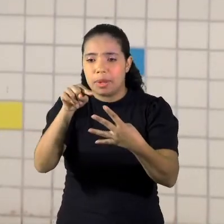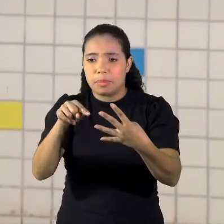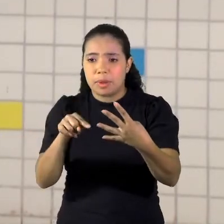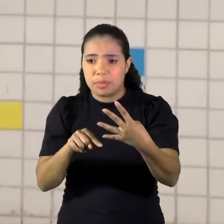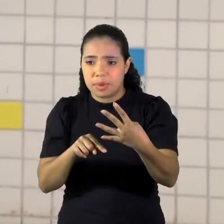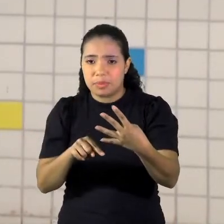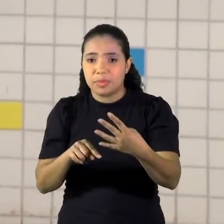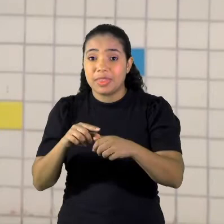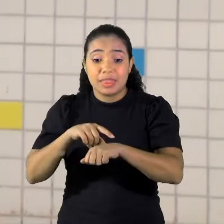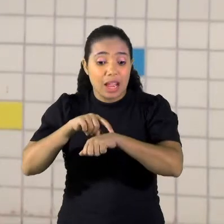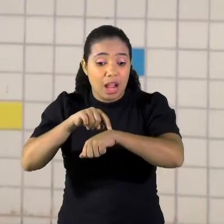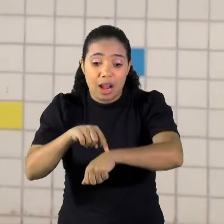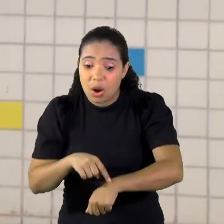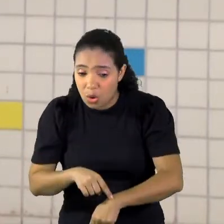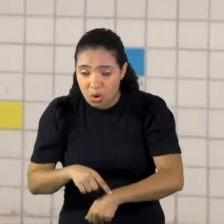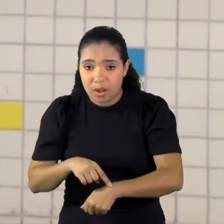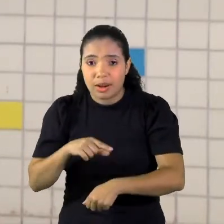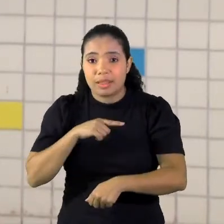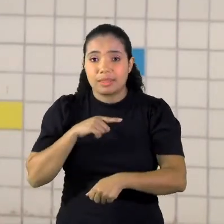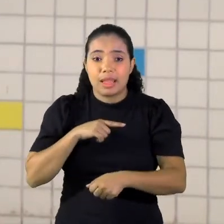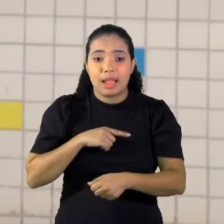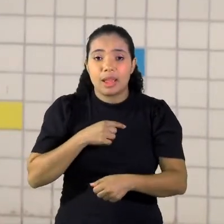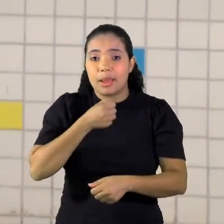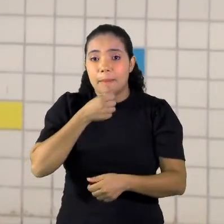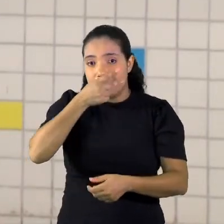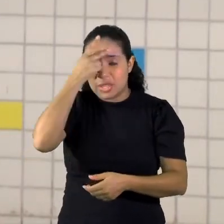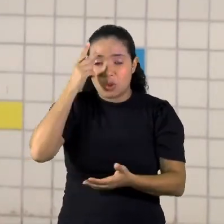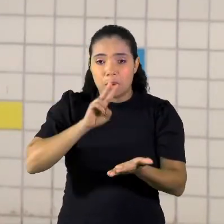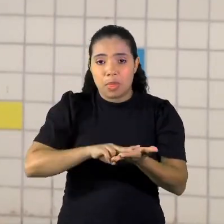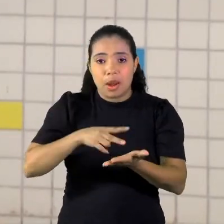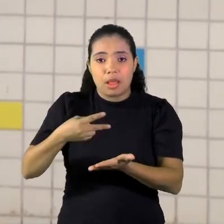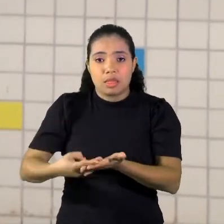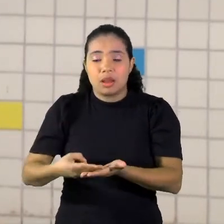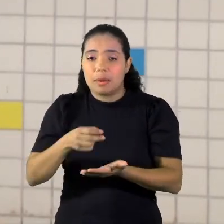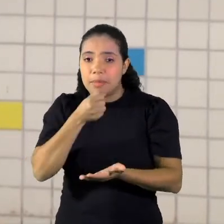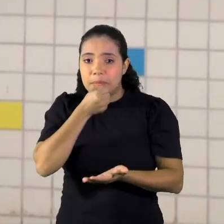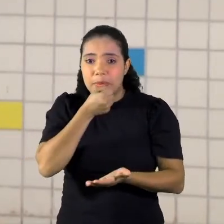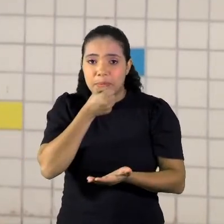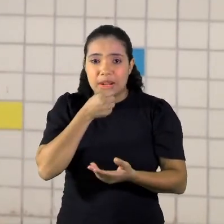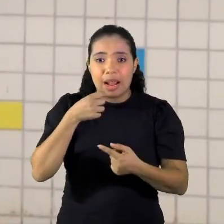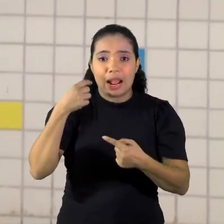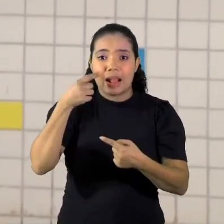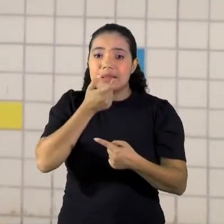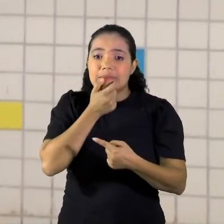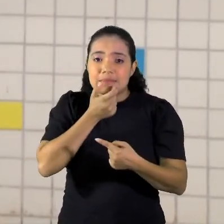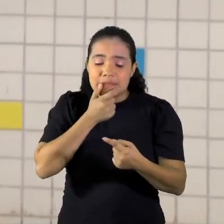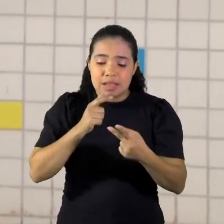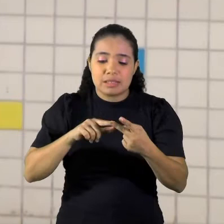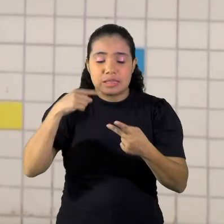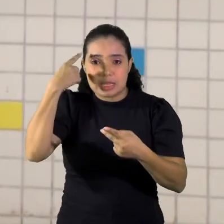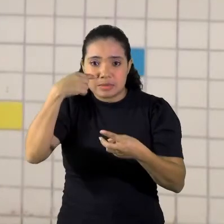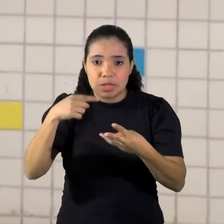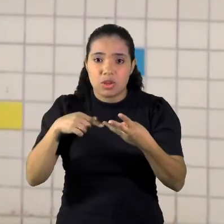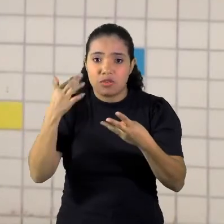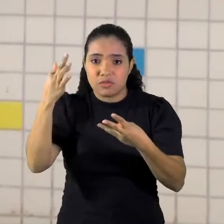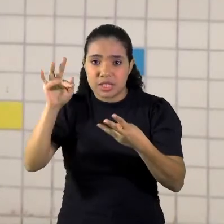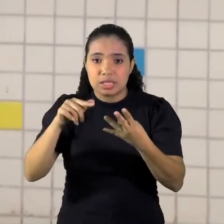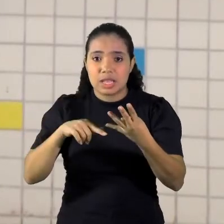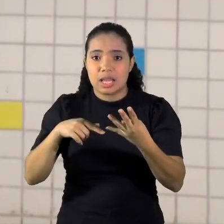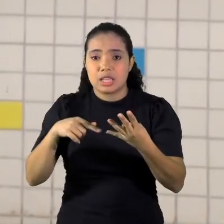ok? Ao mesmo tempo, tem um tradutor para a língua inglês, espanhol, francês e